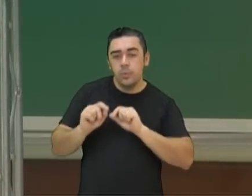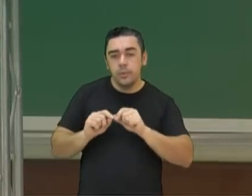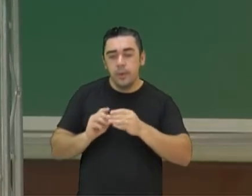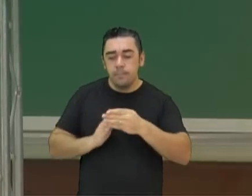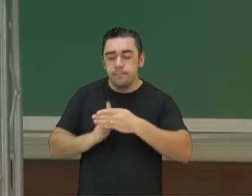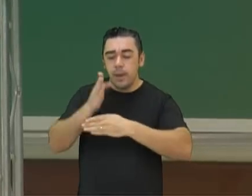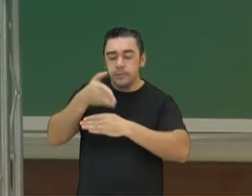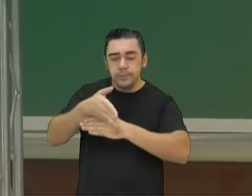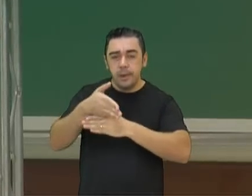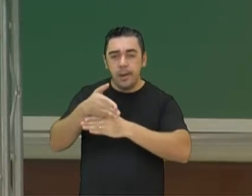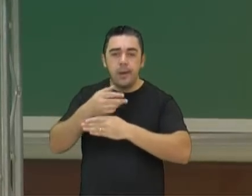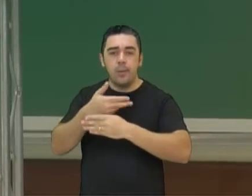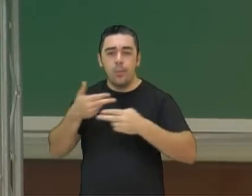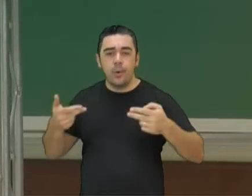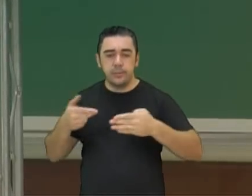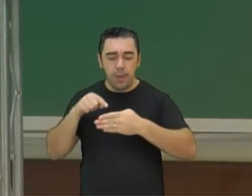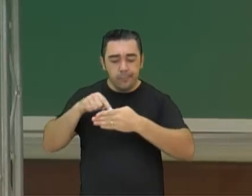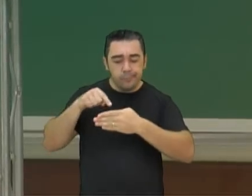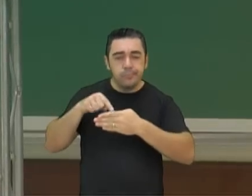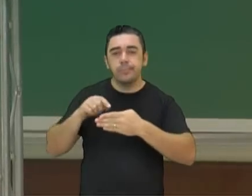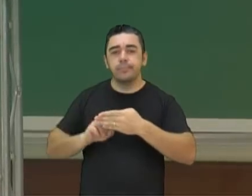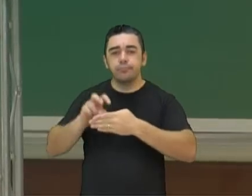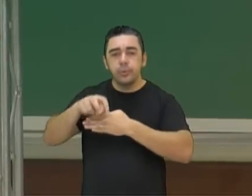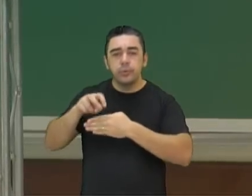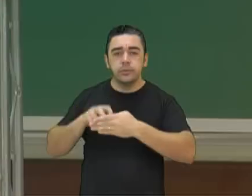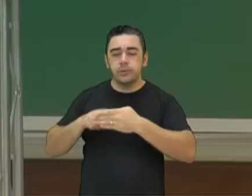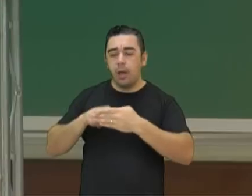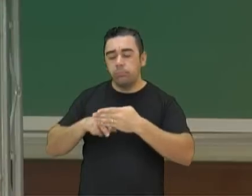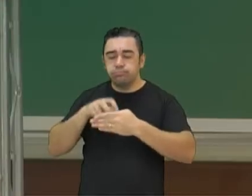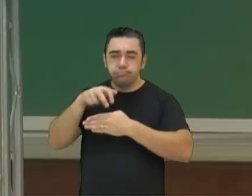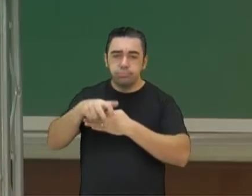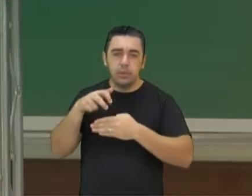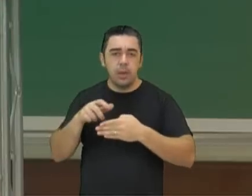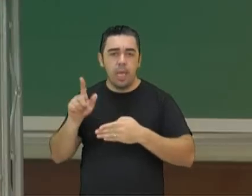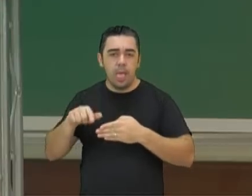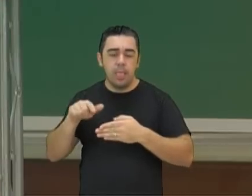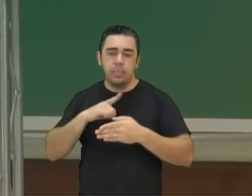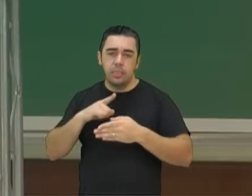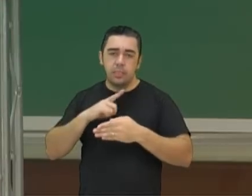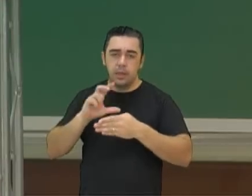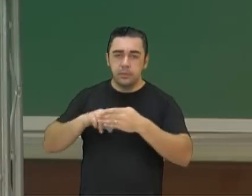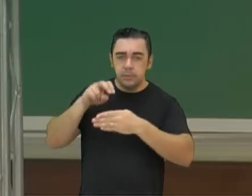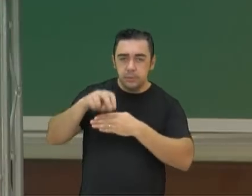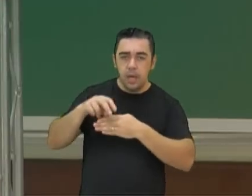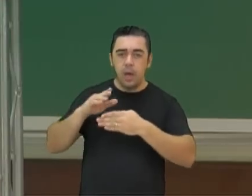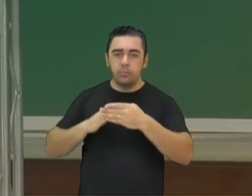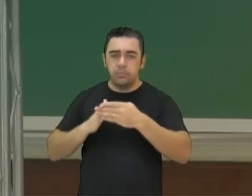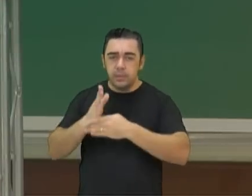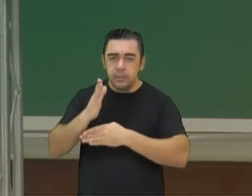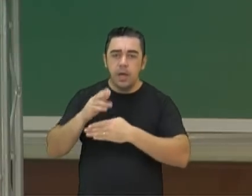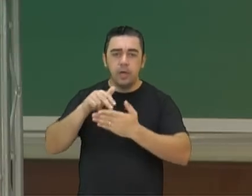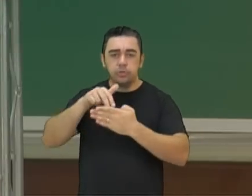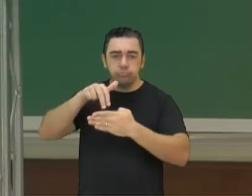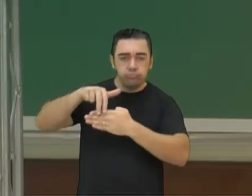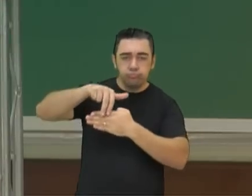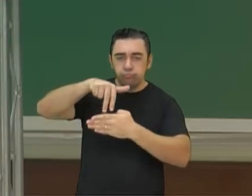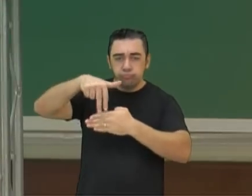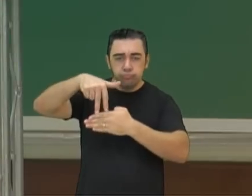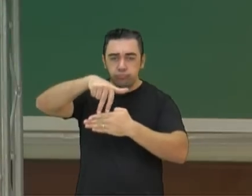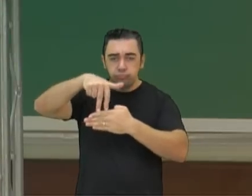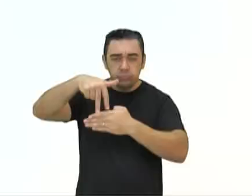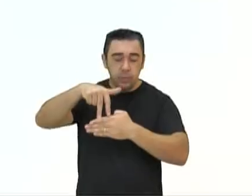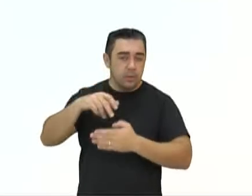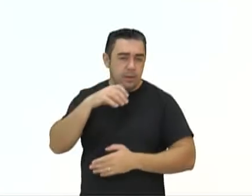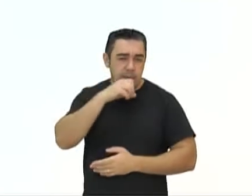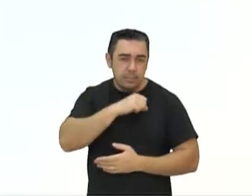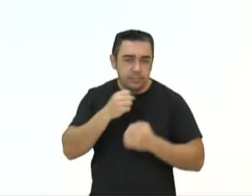do nosso dia a dia para serem superados através de saltos, passagens, equilíbrios. Então,